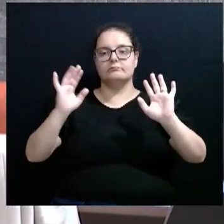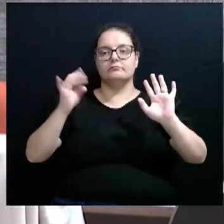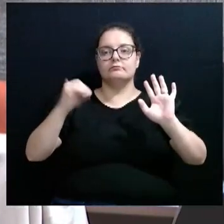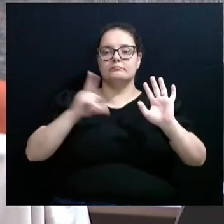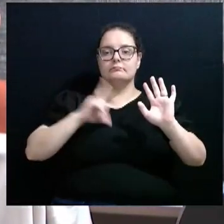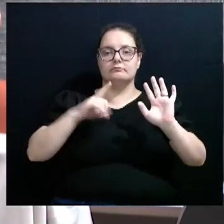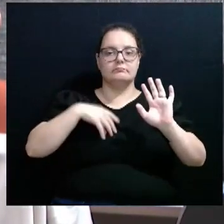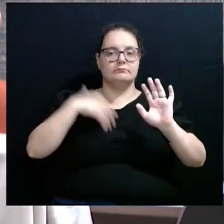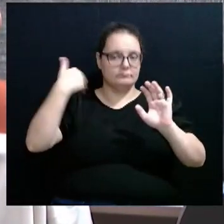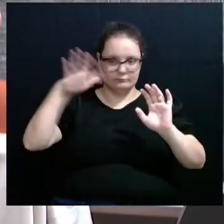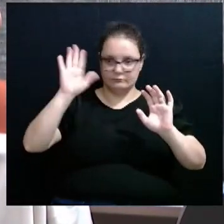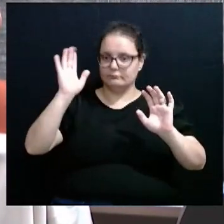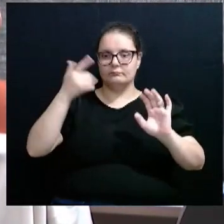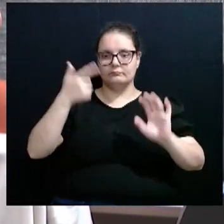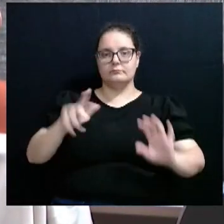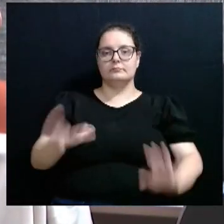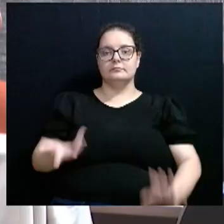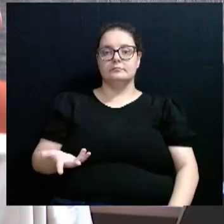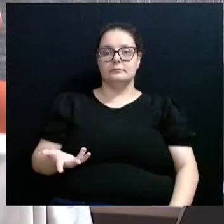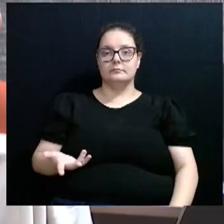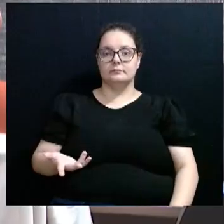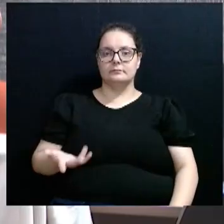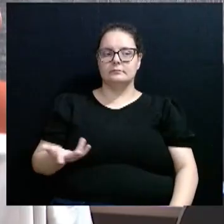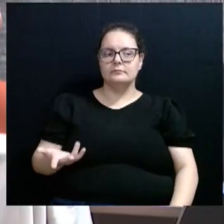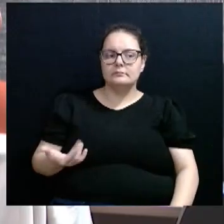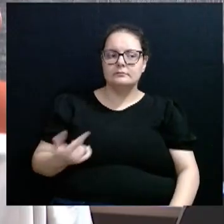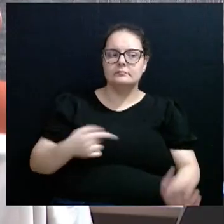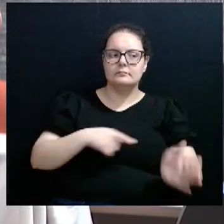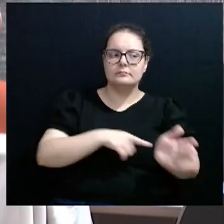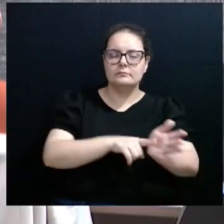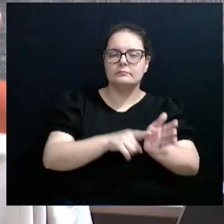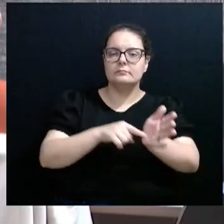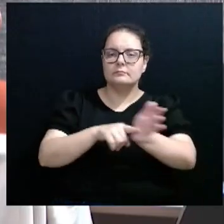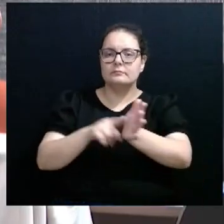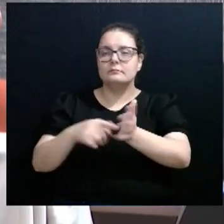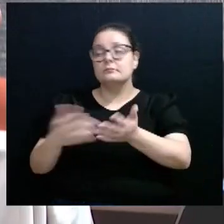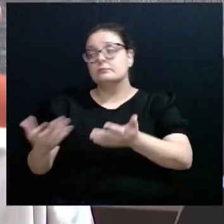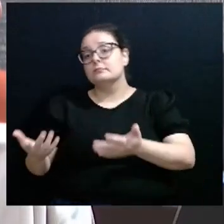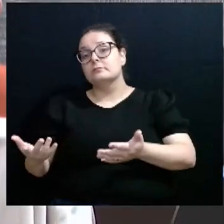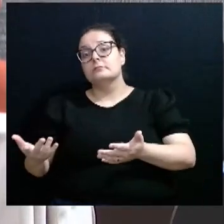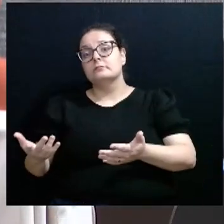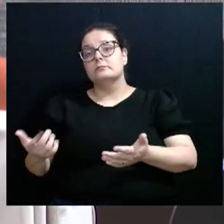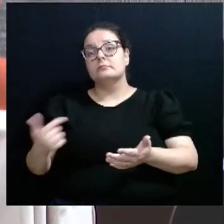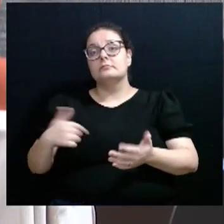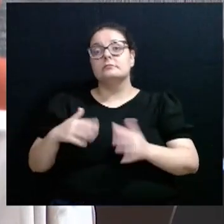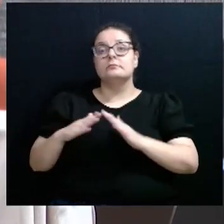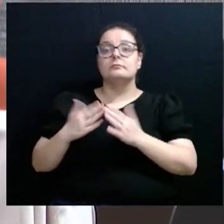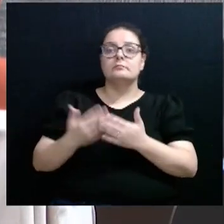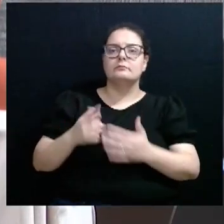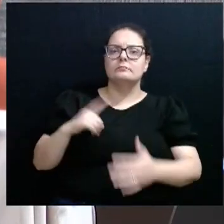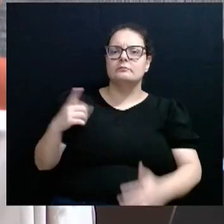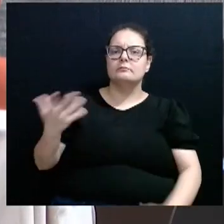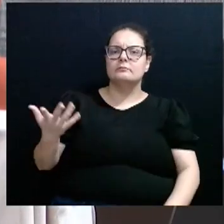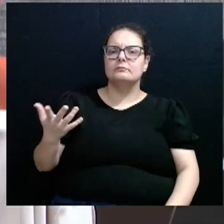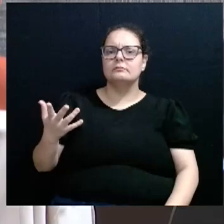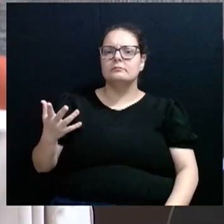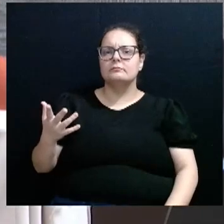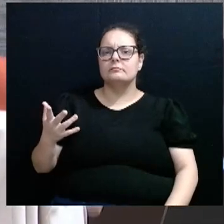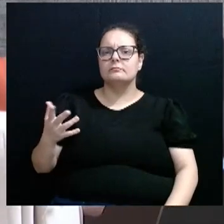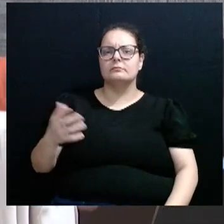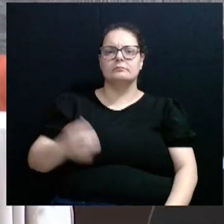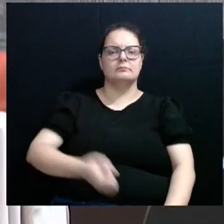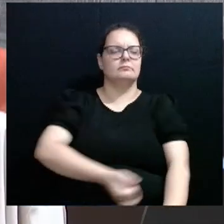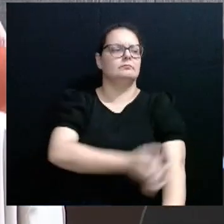alguns relatos, quando começa a perguntar, é isso, mas na escola eu lembro que eu não conseguia completar o ensino fundamental.